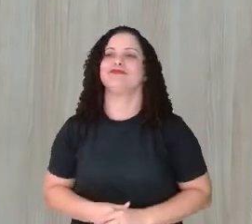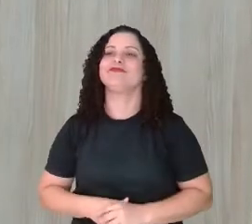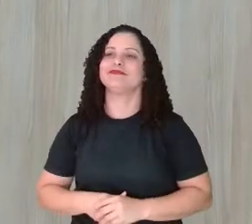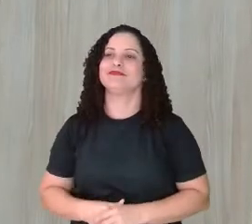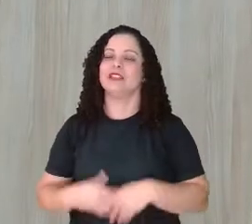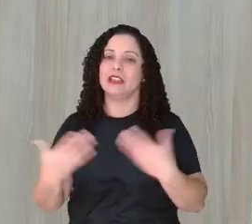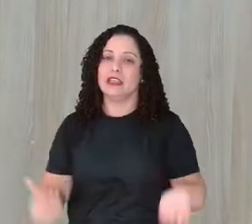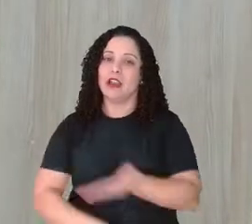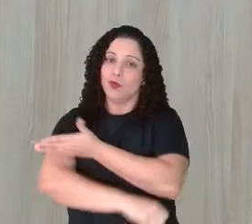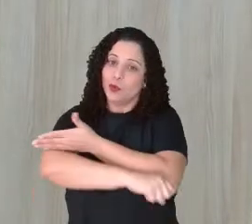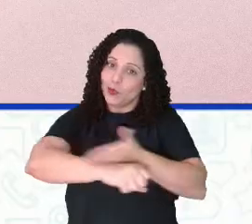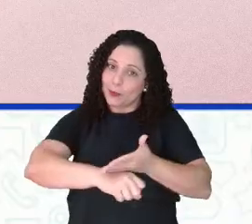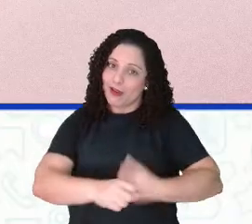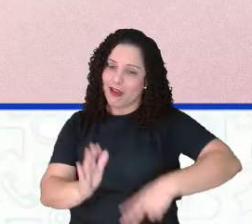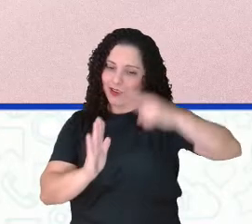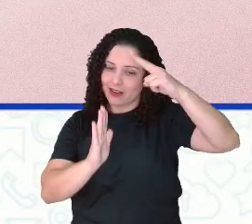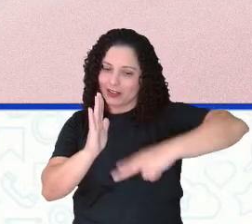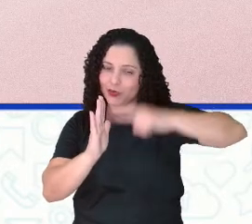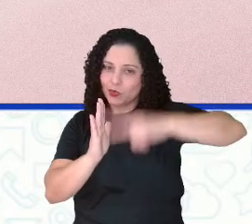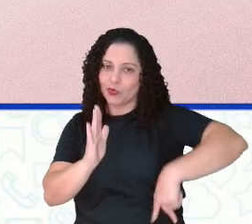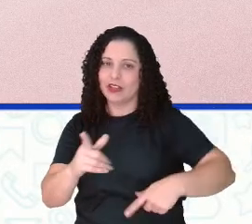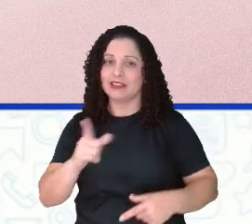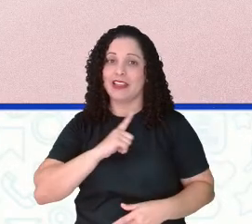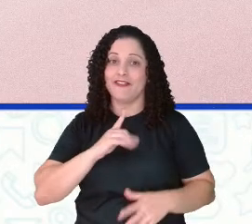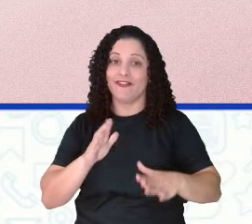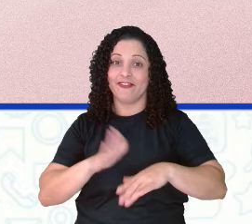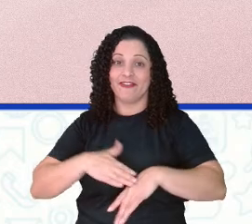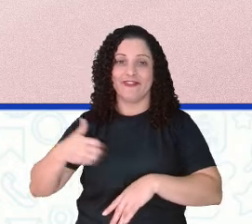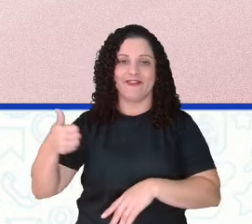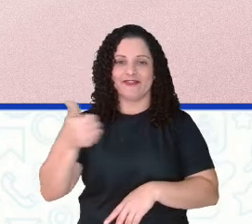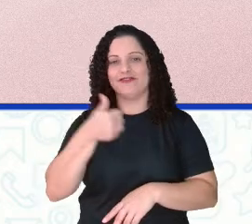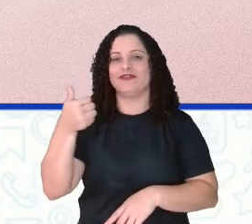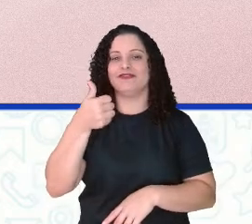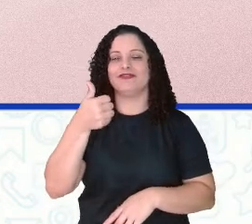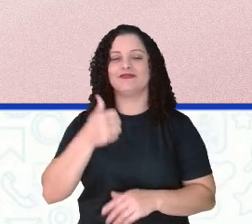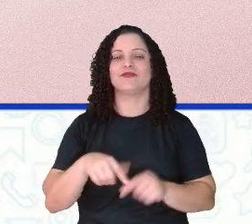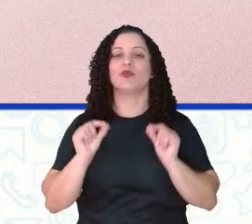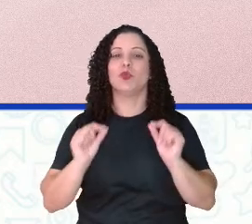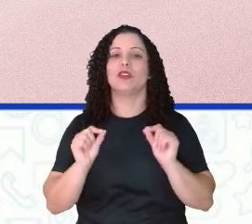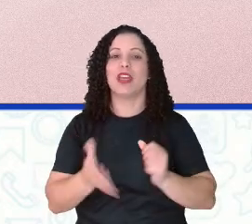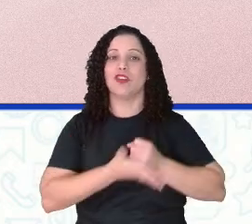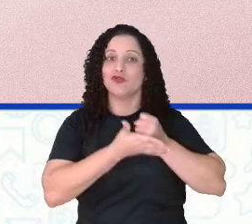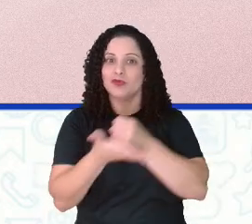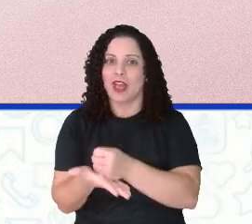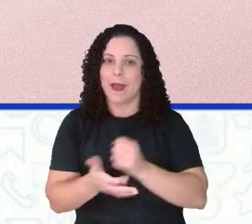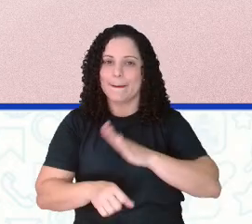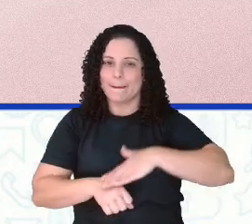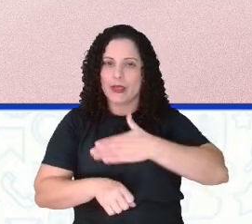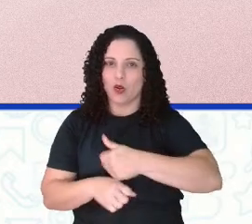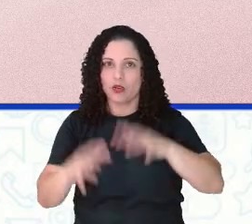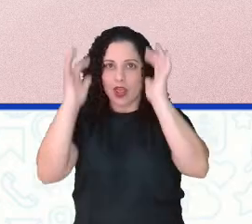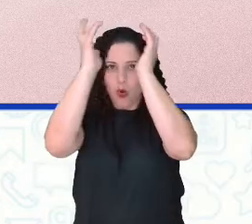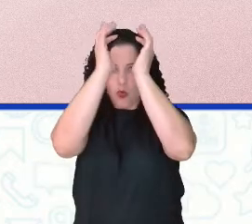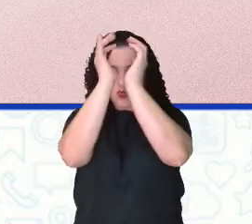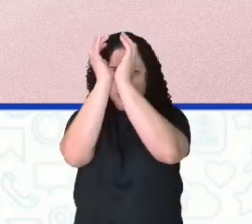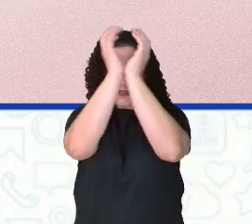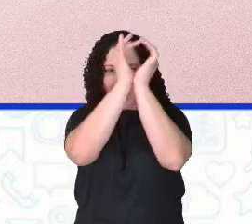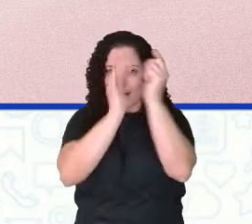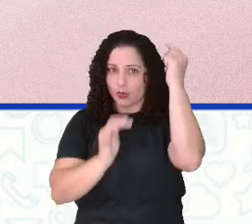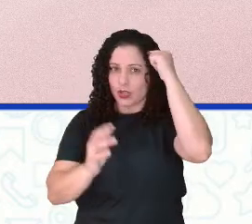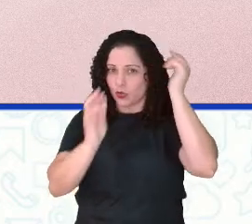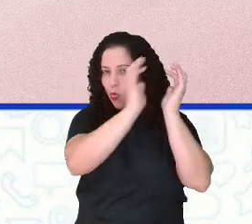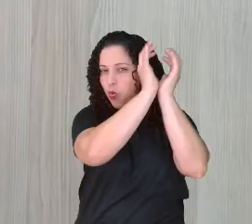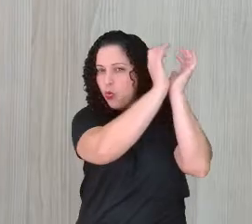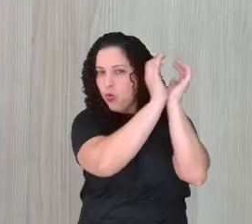hábito de leitura, então, traz diversos benefícios, não preciso nem dizer, mas ajuda ao melhor funcionamento do cérebro. É verdade, professora?